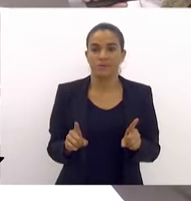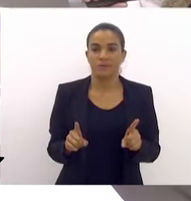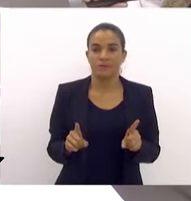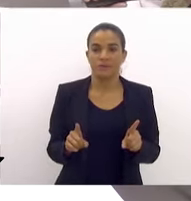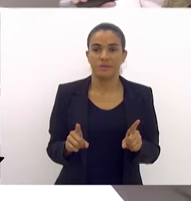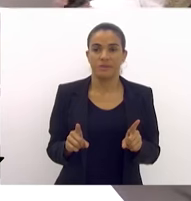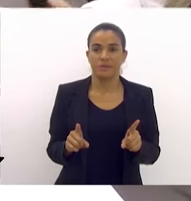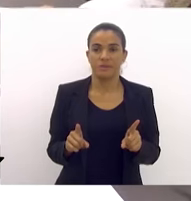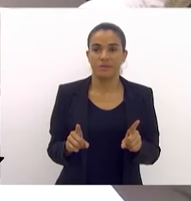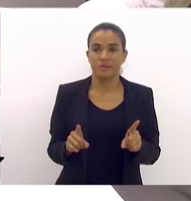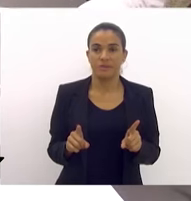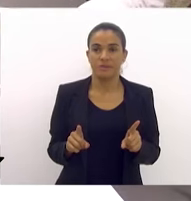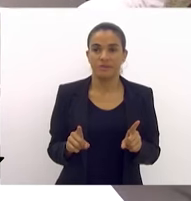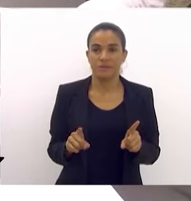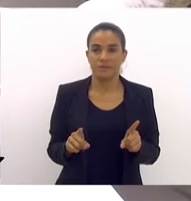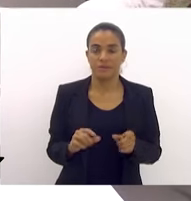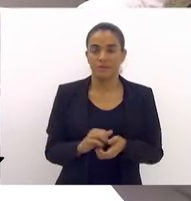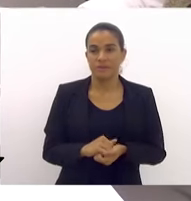Quem, por exemplo?